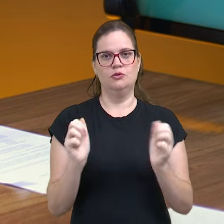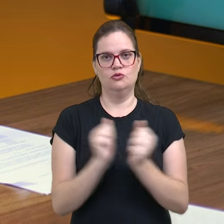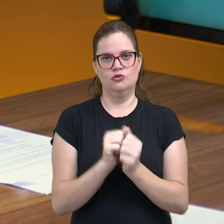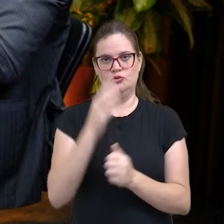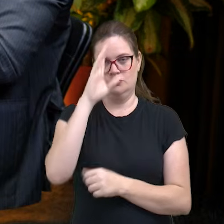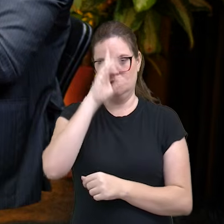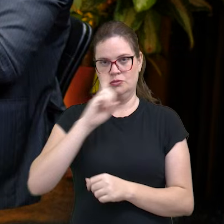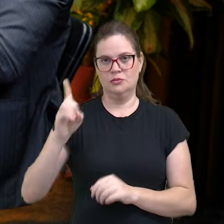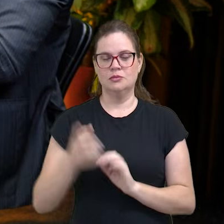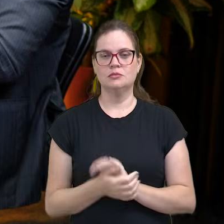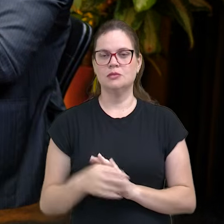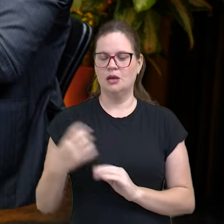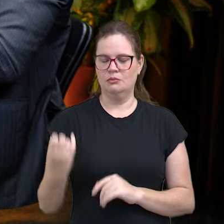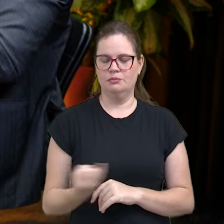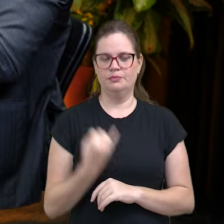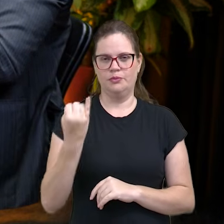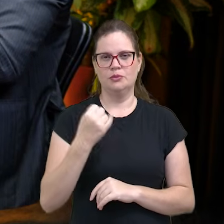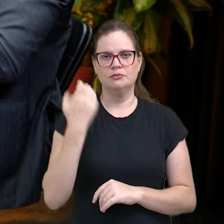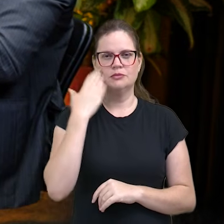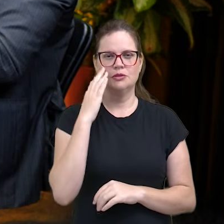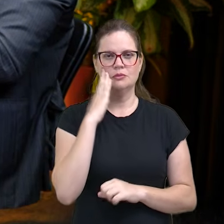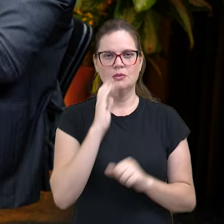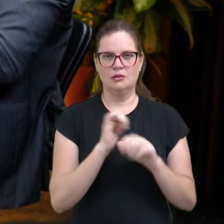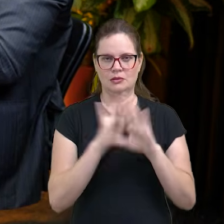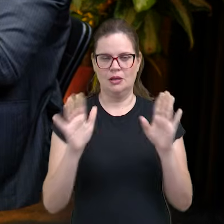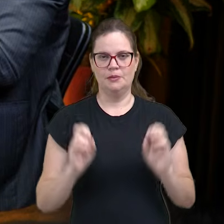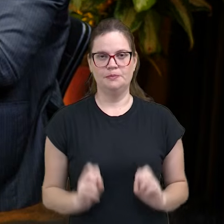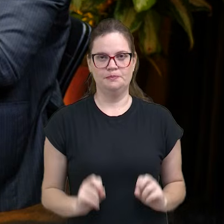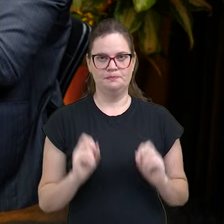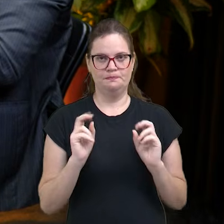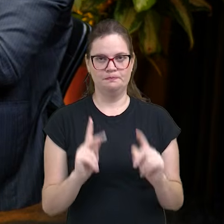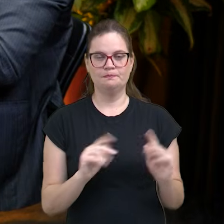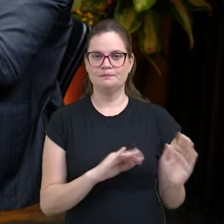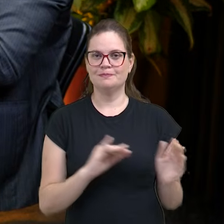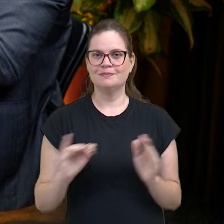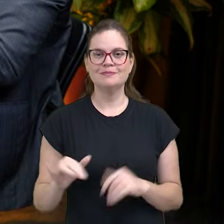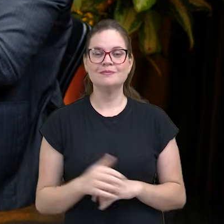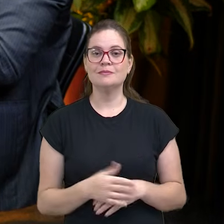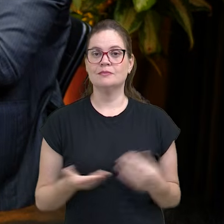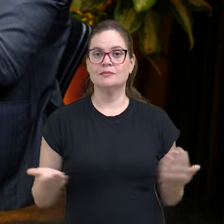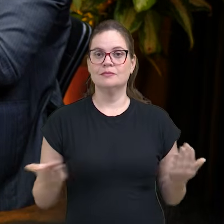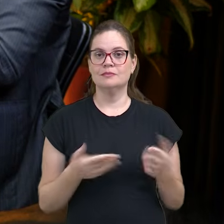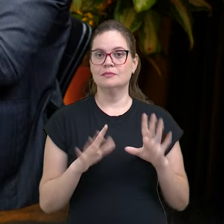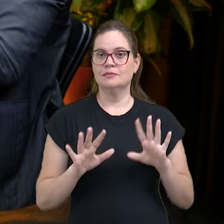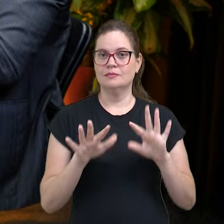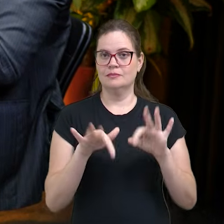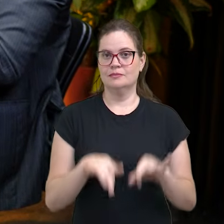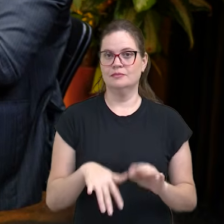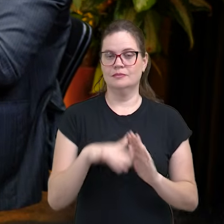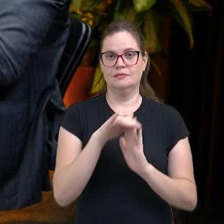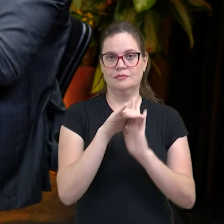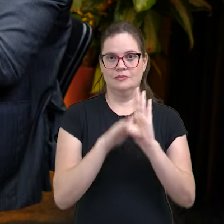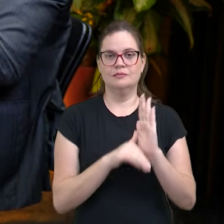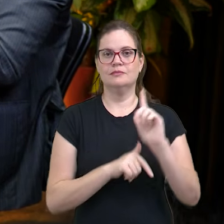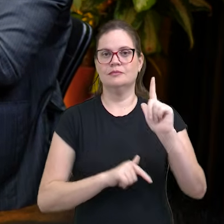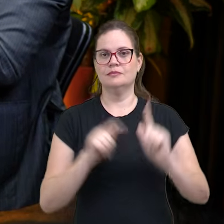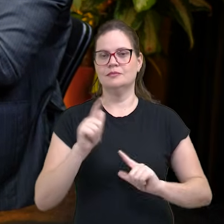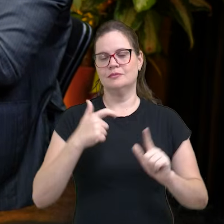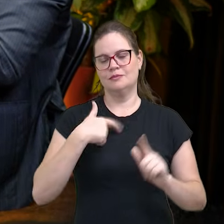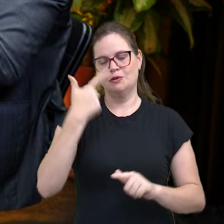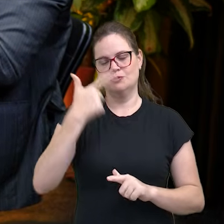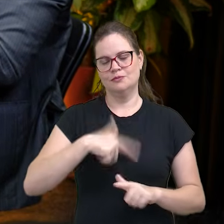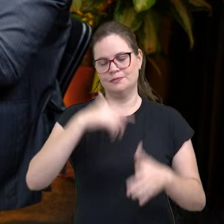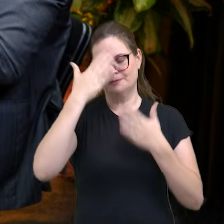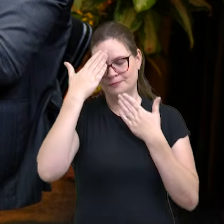fato. Muito bem, estamos chegando ao término de mais esse programa. Mais uma vez agradecendo a participação do pastor Orlando. Obrigado,